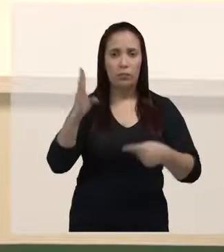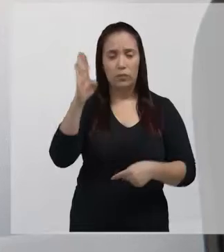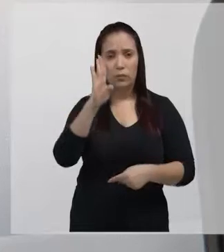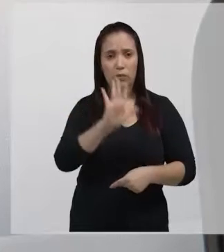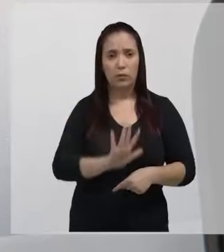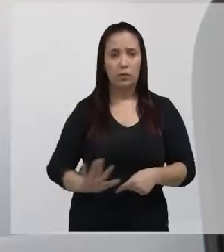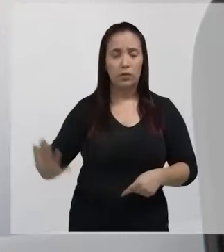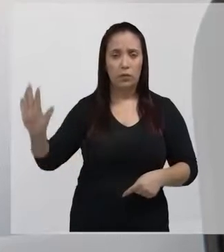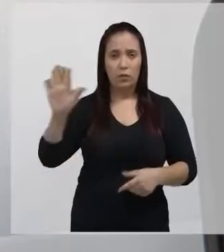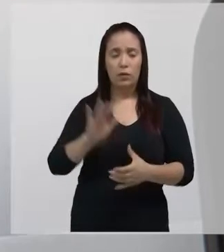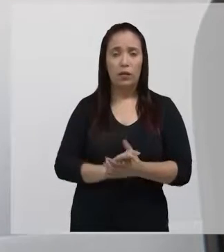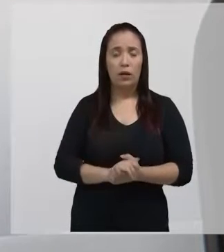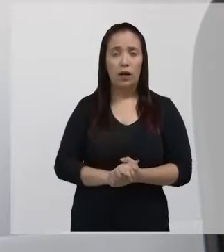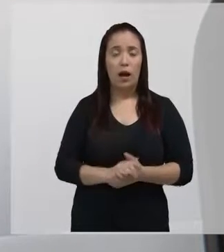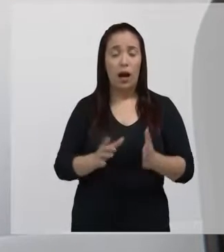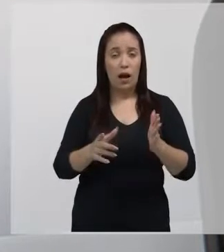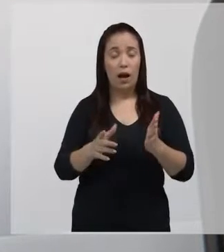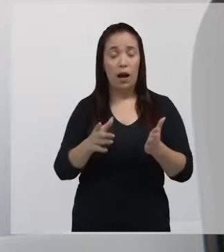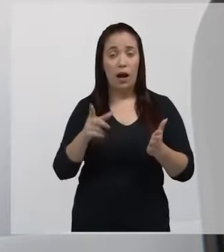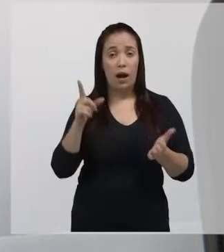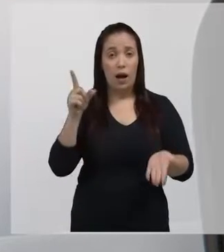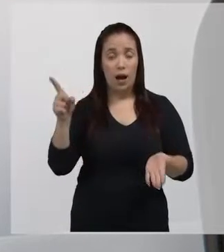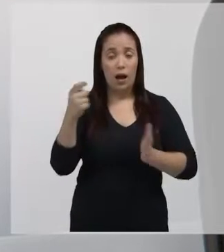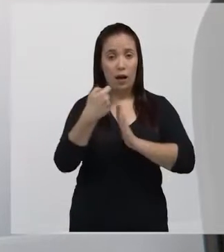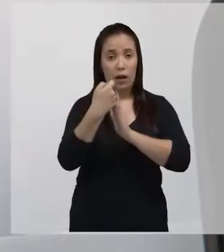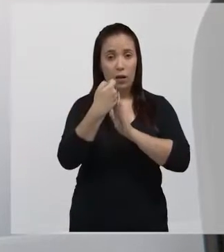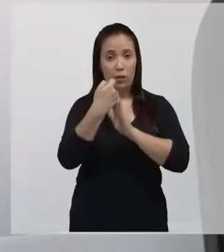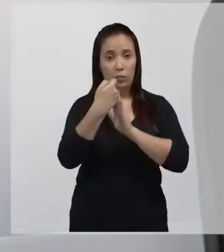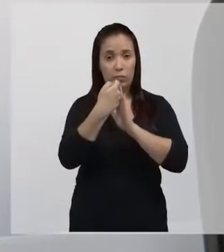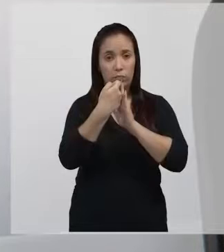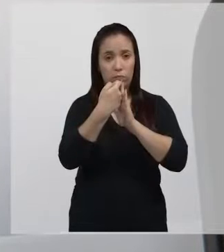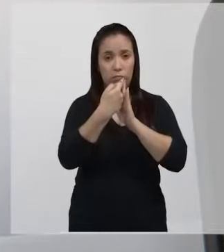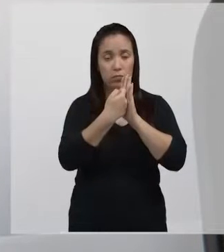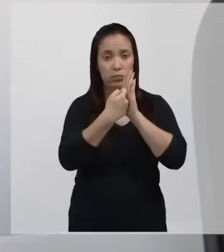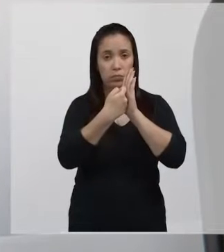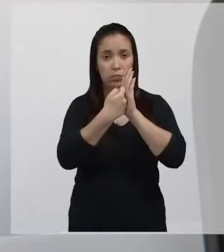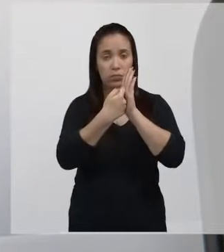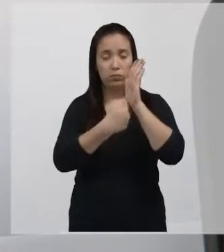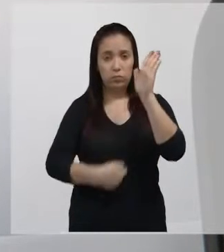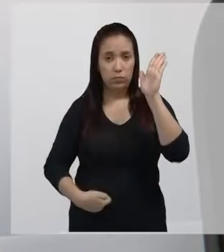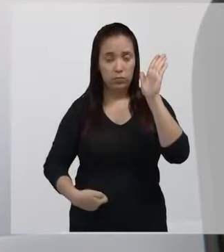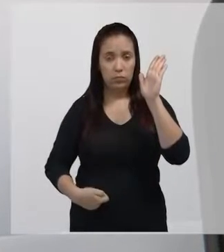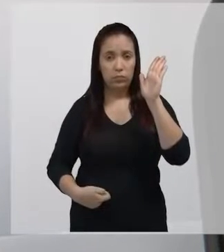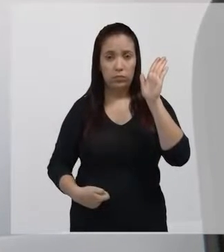Mas antes de iniciar o primeiro bloco, quando ele mandou uma carta à